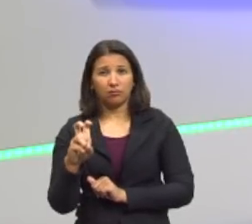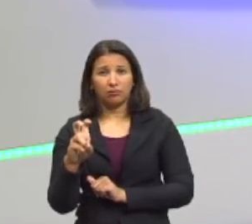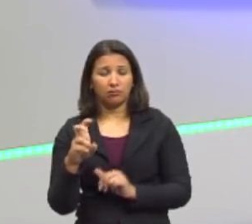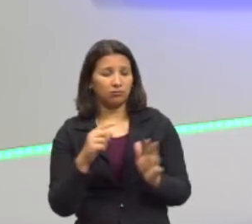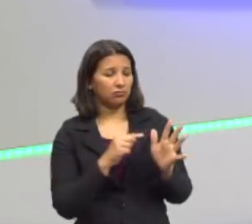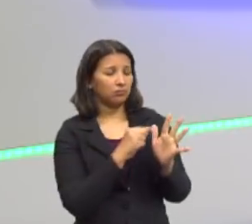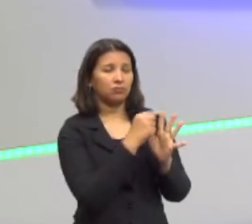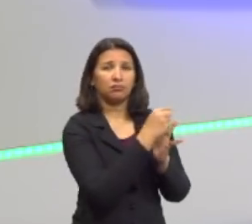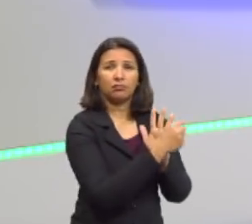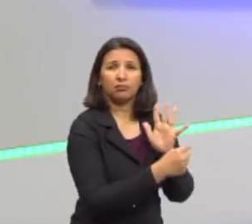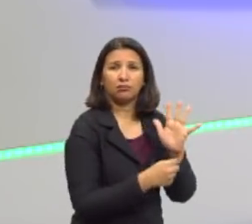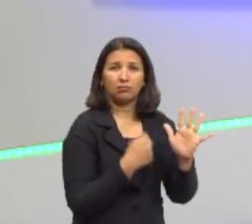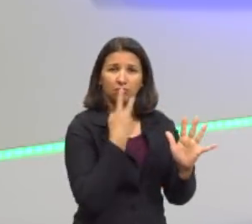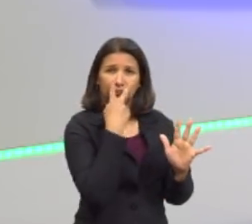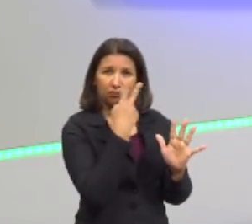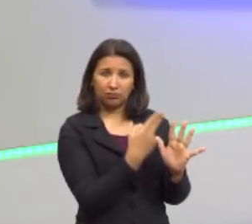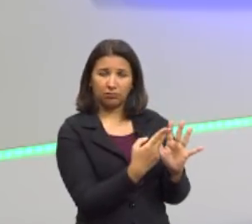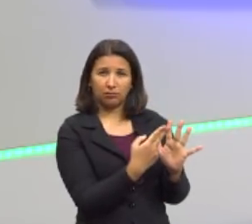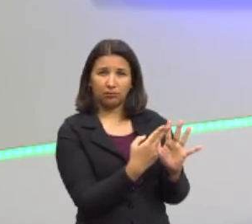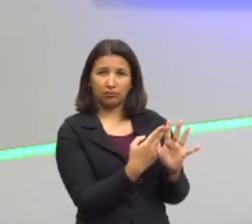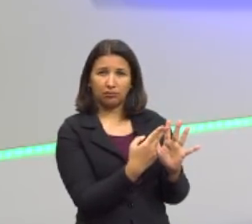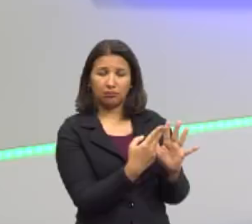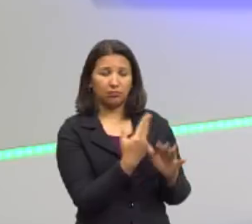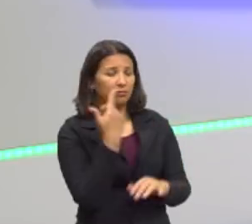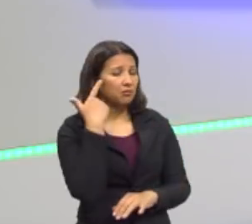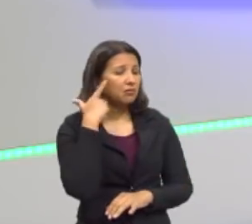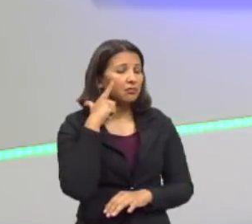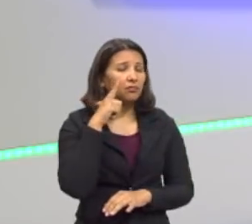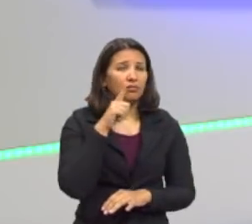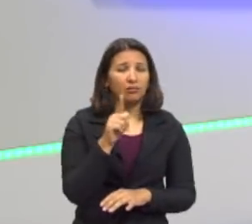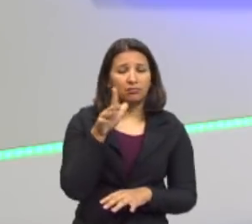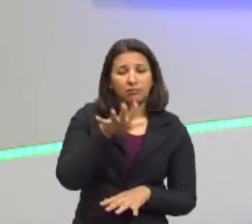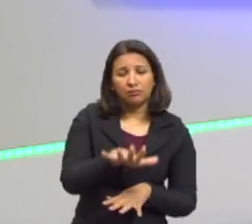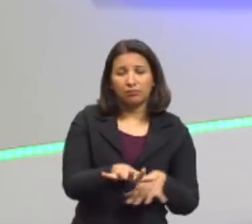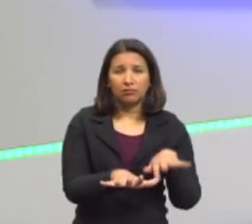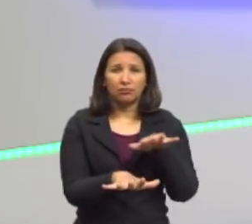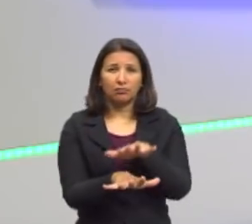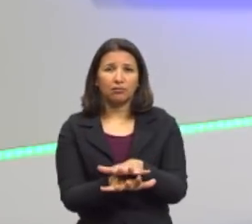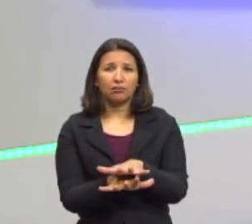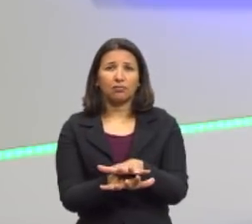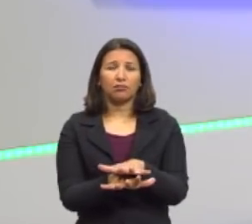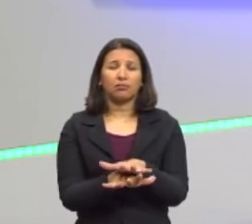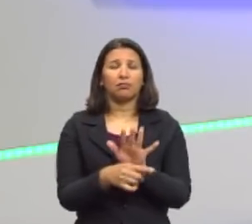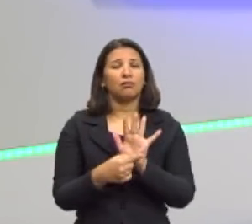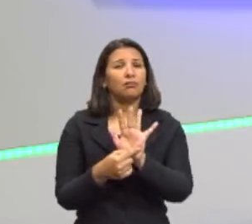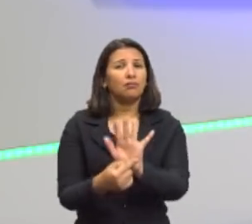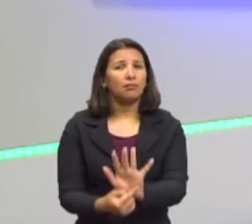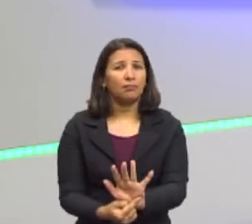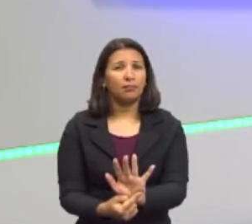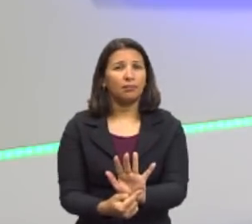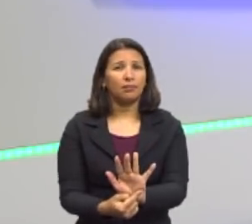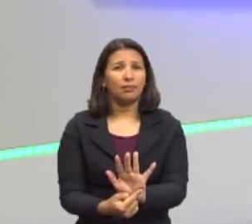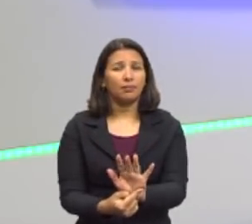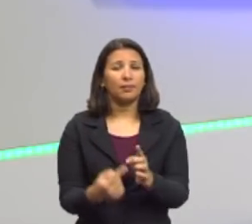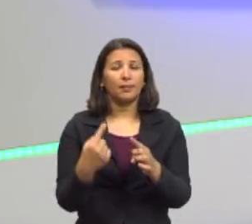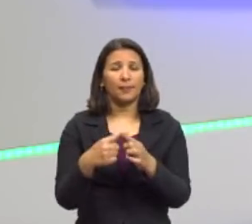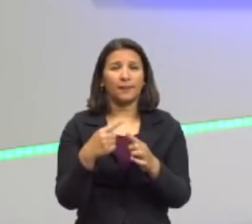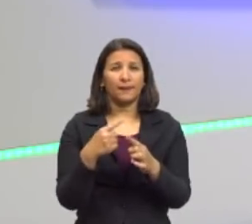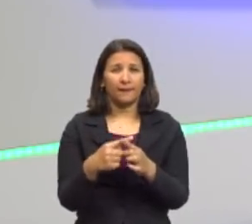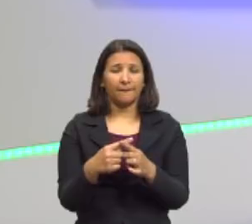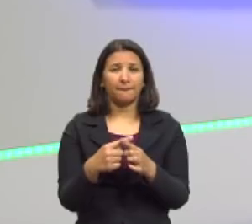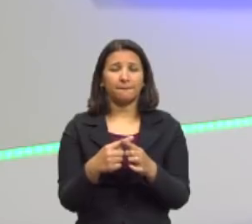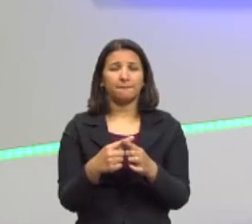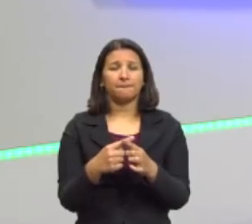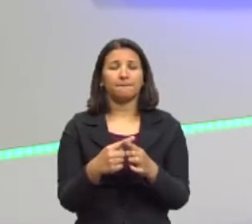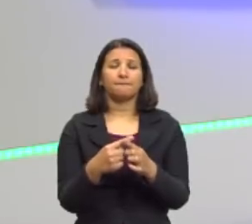bem parecidas realmente. Mas não consegue colocá-las assim, sobrepostas, só tu virando elas. Ou seja, estão uma de frente para a outra, é como se fosse uma imagem